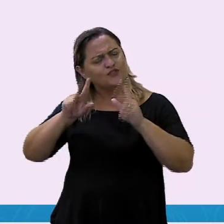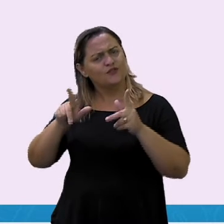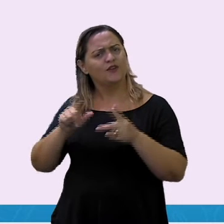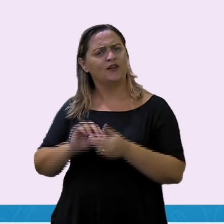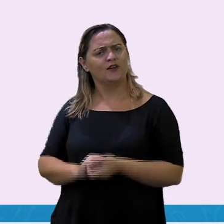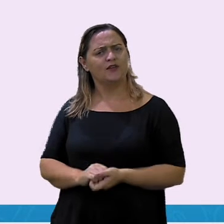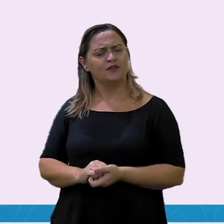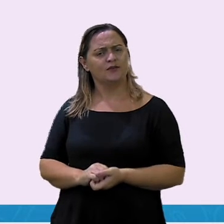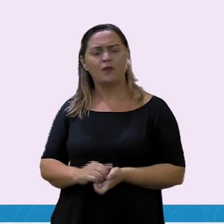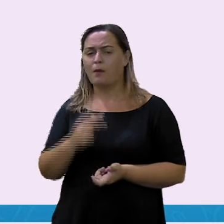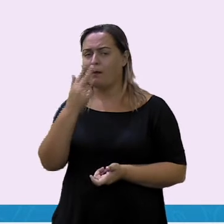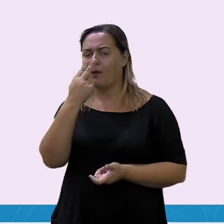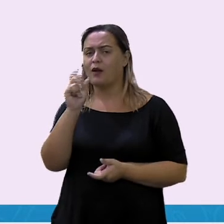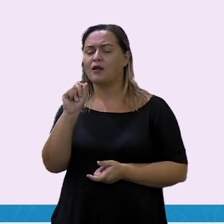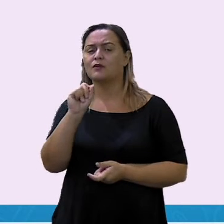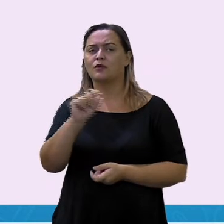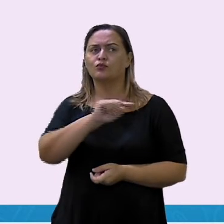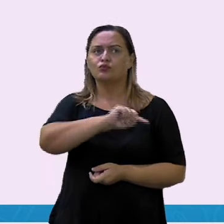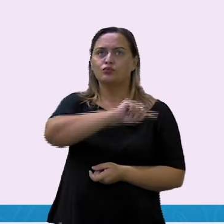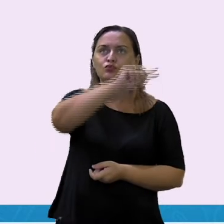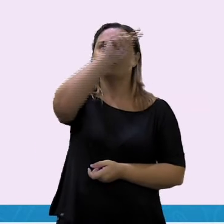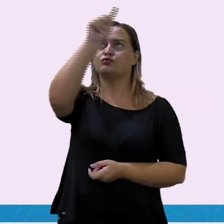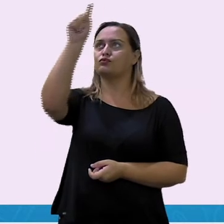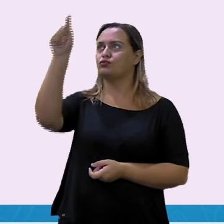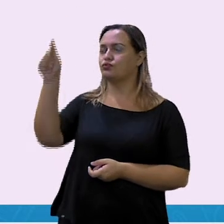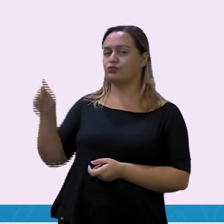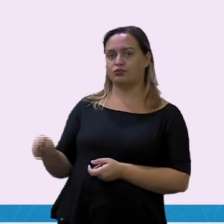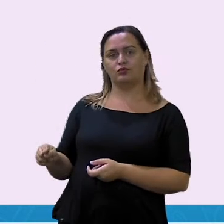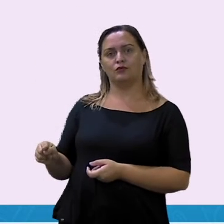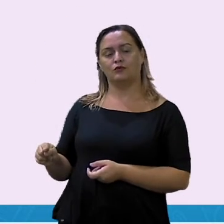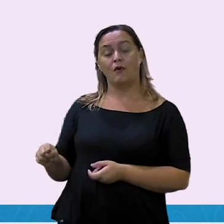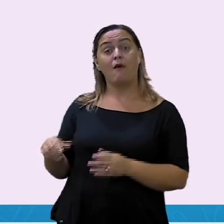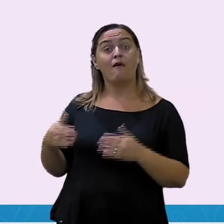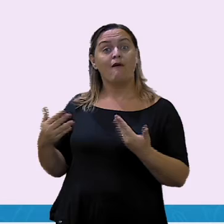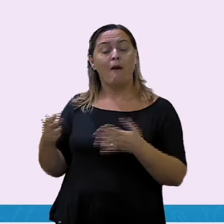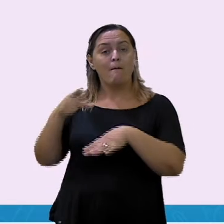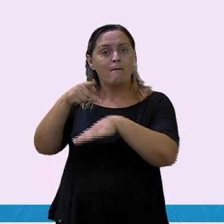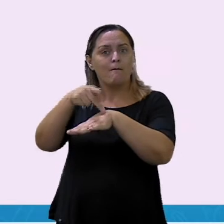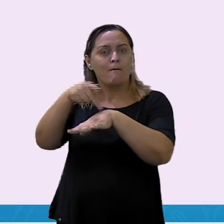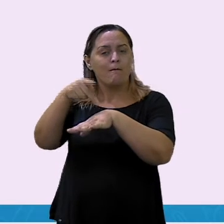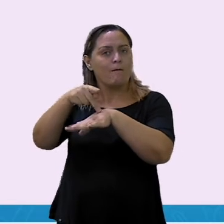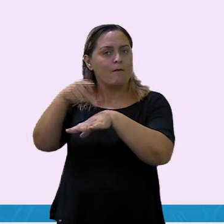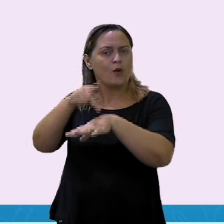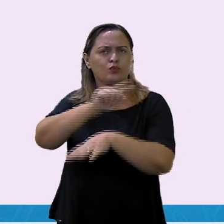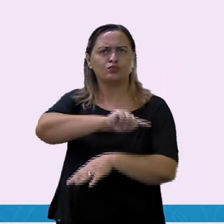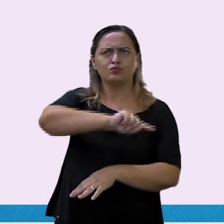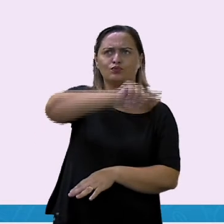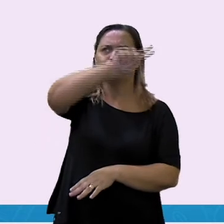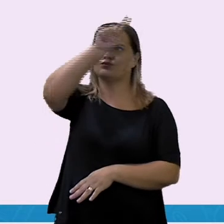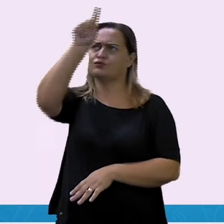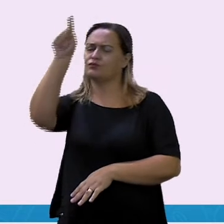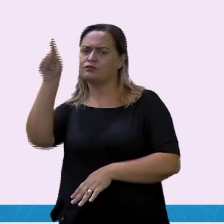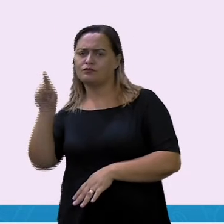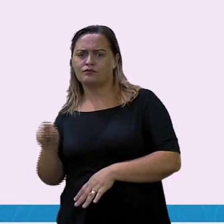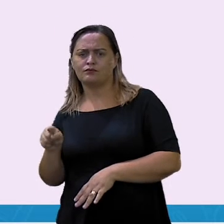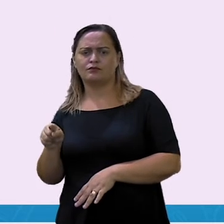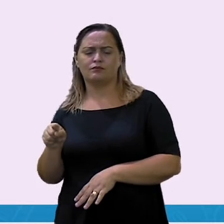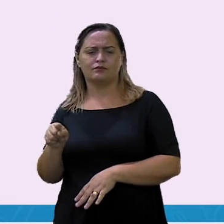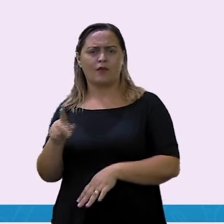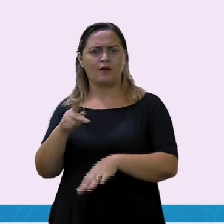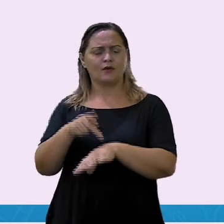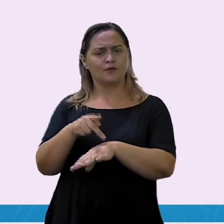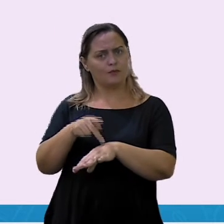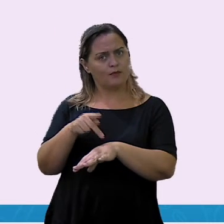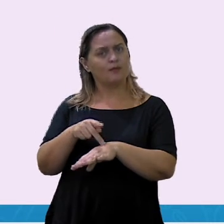um arco, né? Como a gente conhece aqui, de concreto. Então, ele fez um mural criado por Cândido